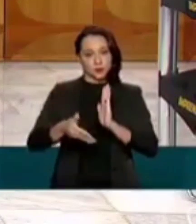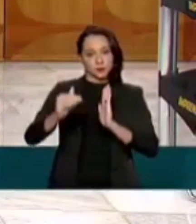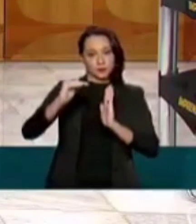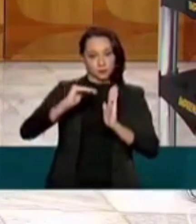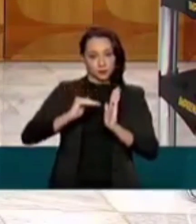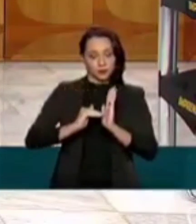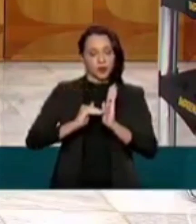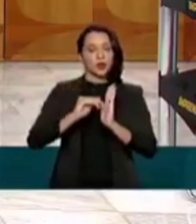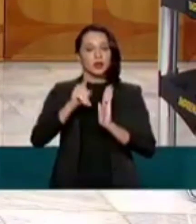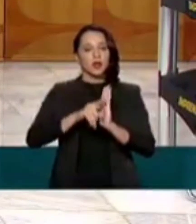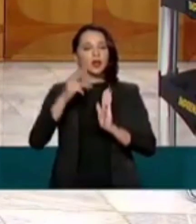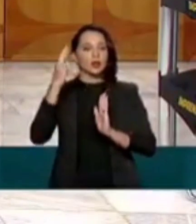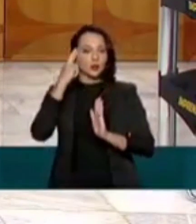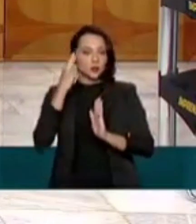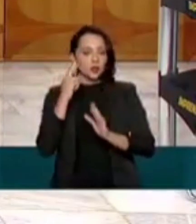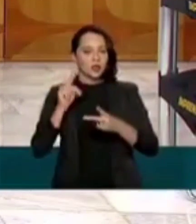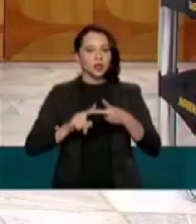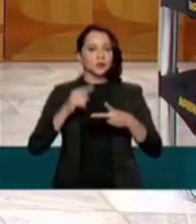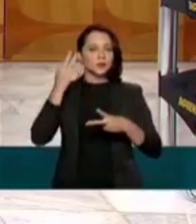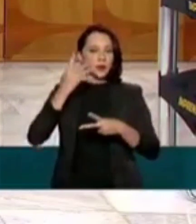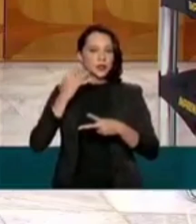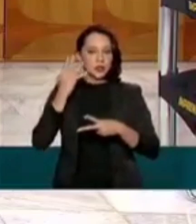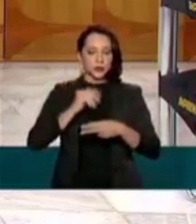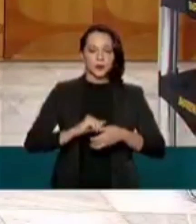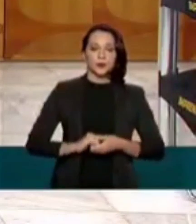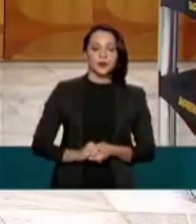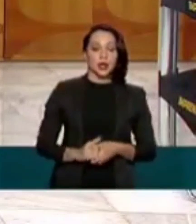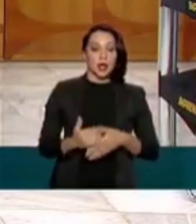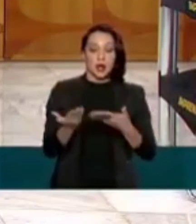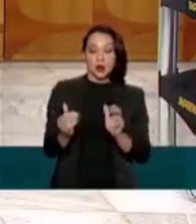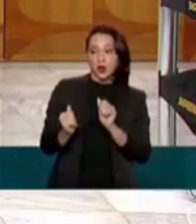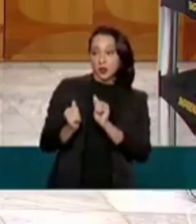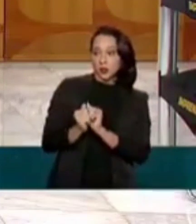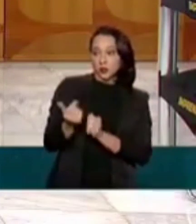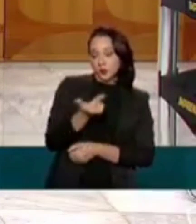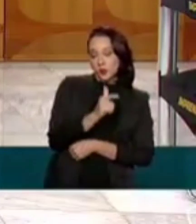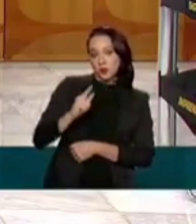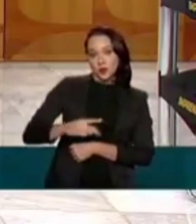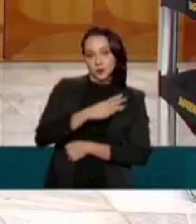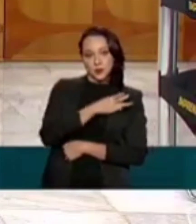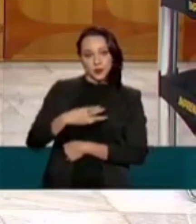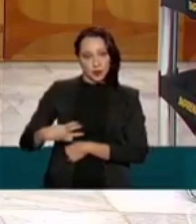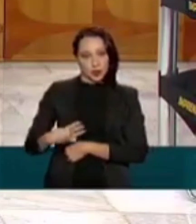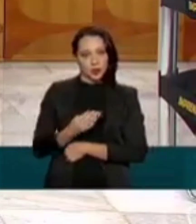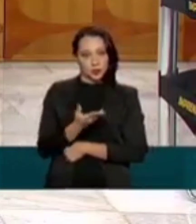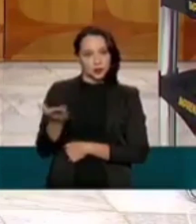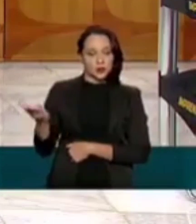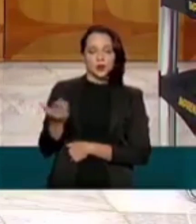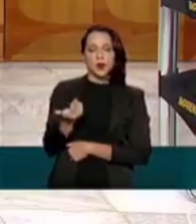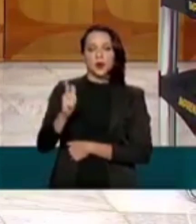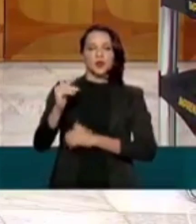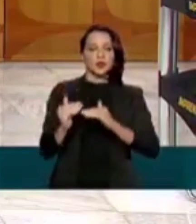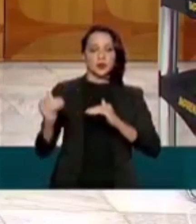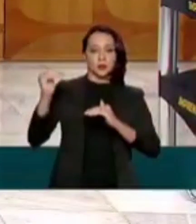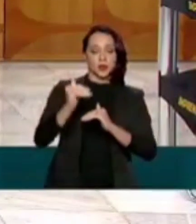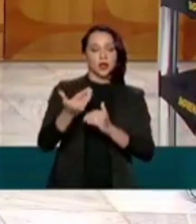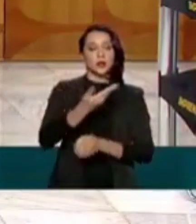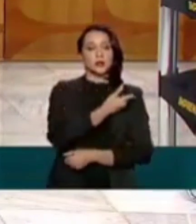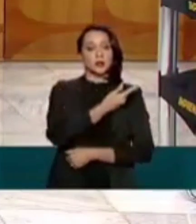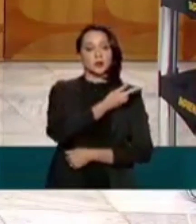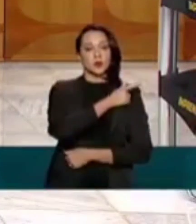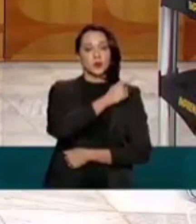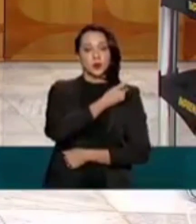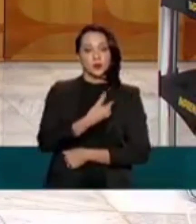do Senado, Rodrigo Pacheco. E agora acompanhado de outros ministros, outras autoridades aí do governo